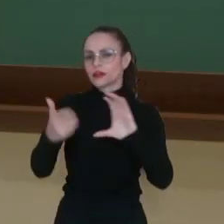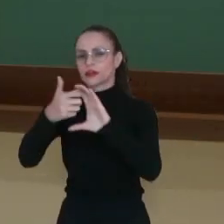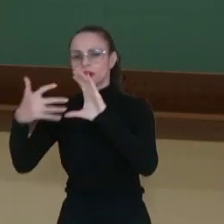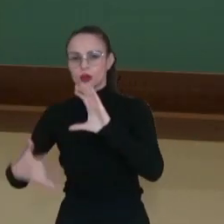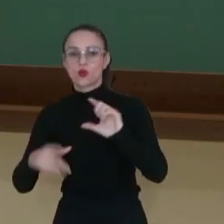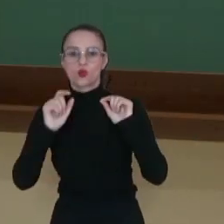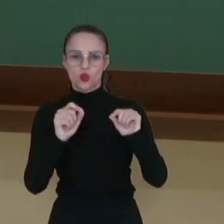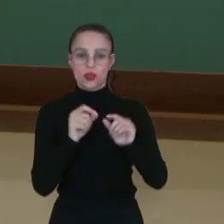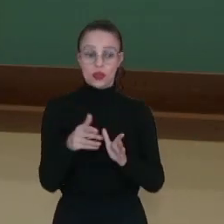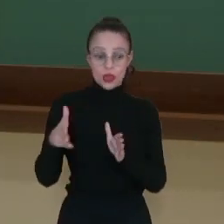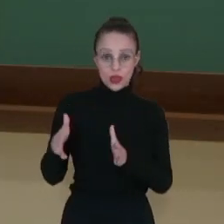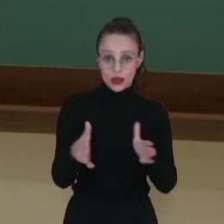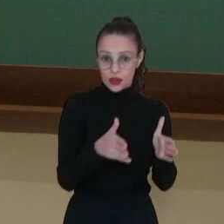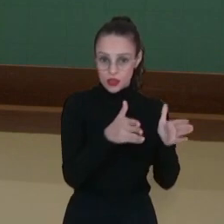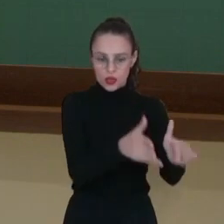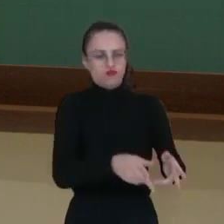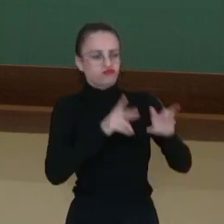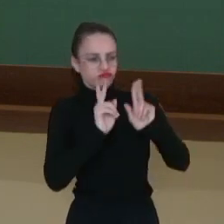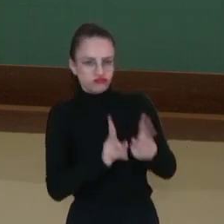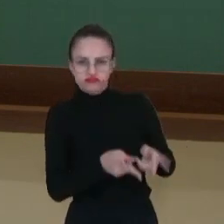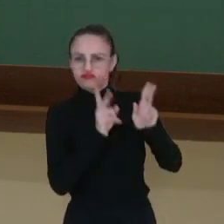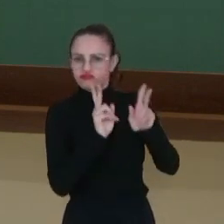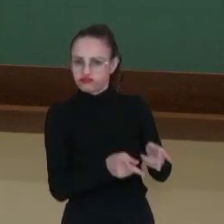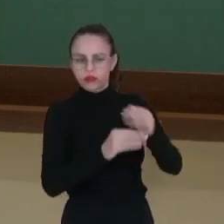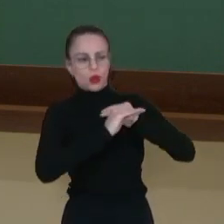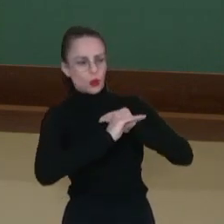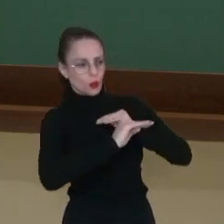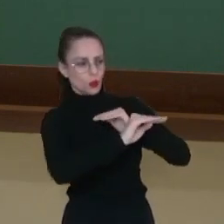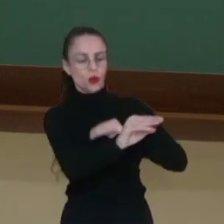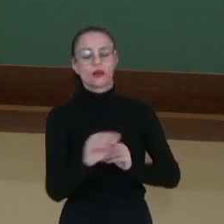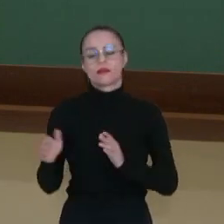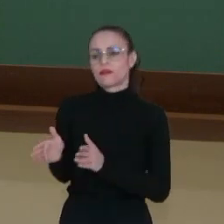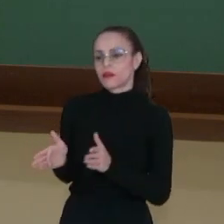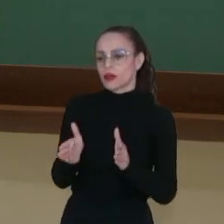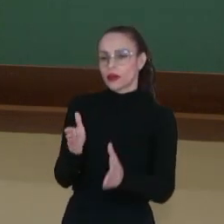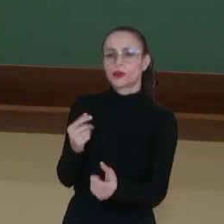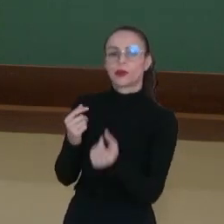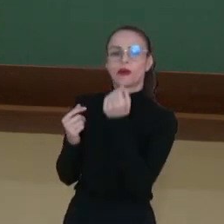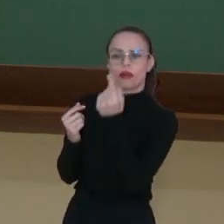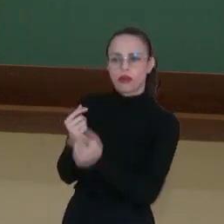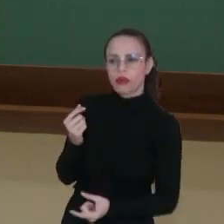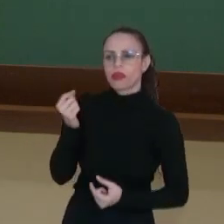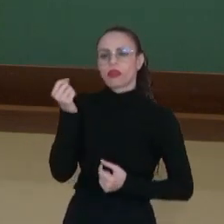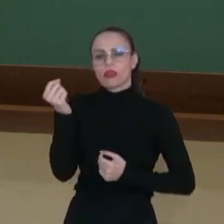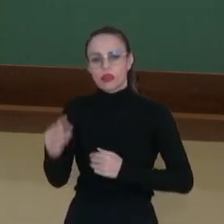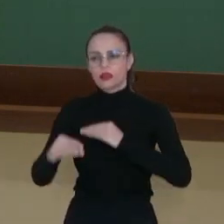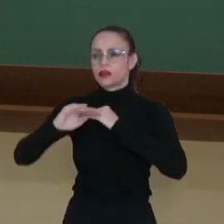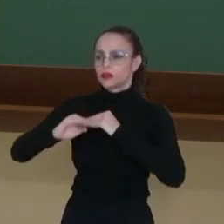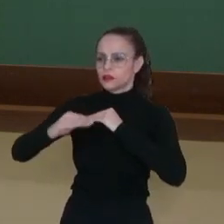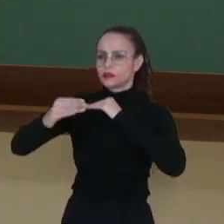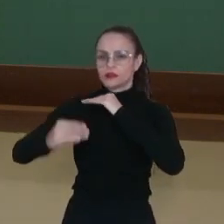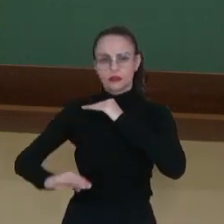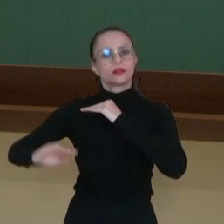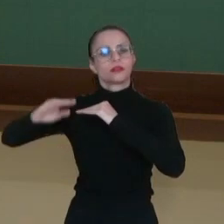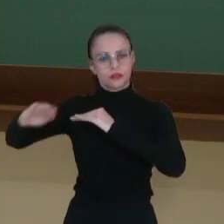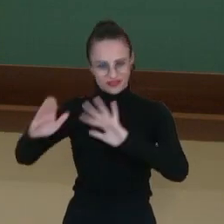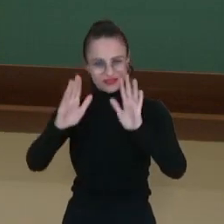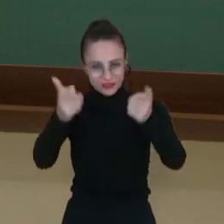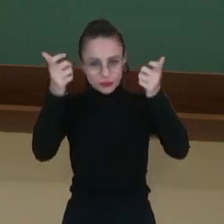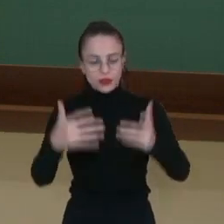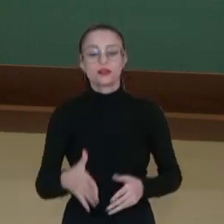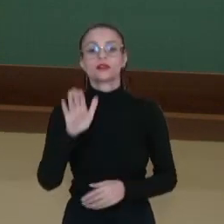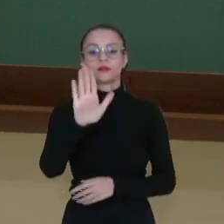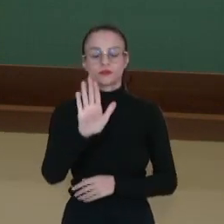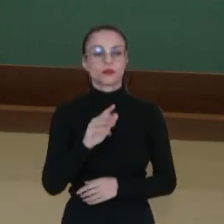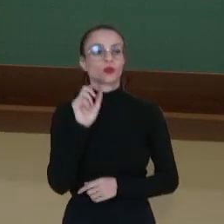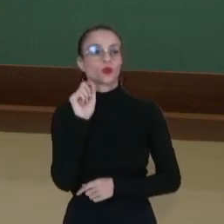eu falar um rio perene, um rio permanente e um rio temporário, como o mapa traz para nós? Nós já sabemos